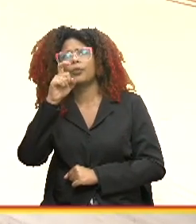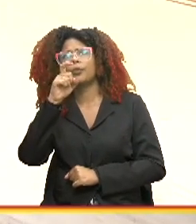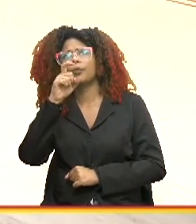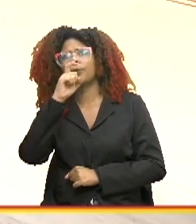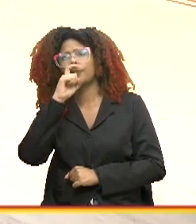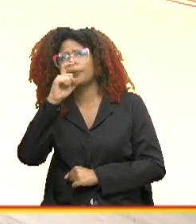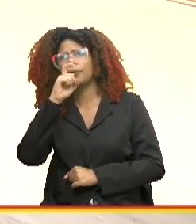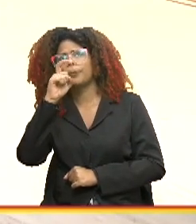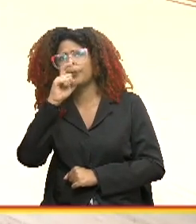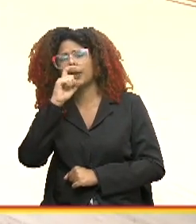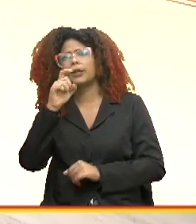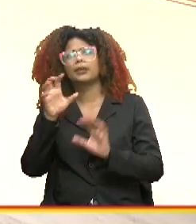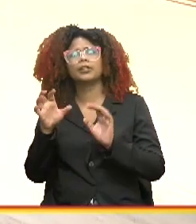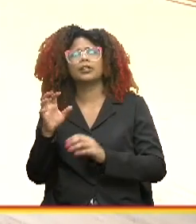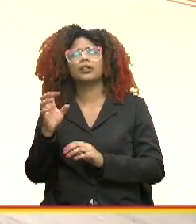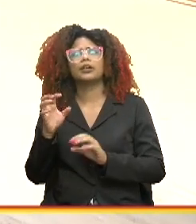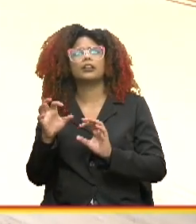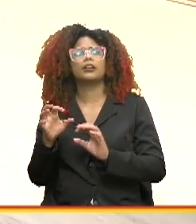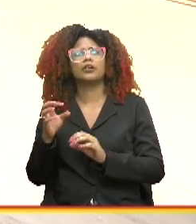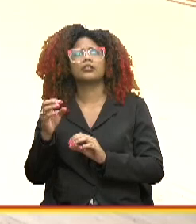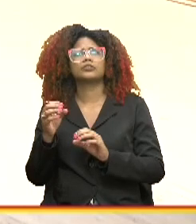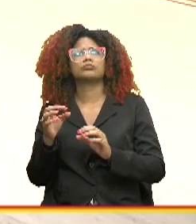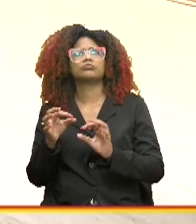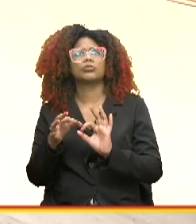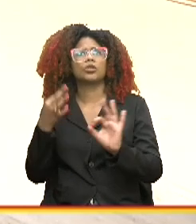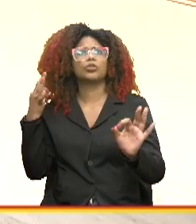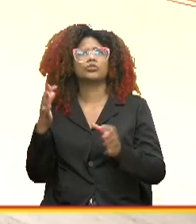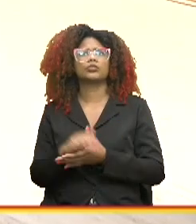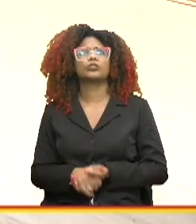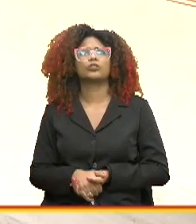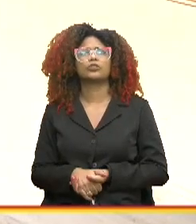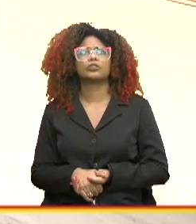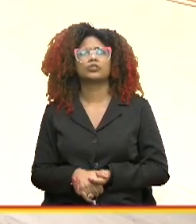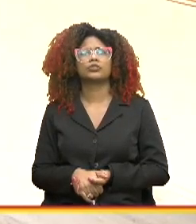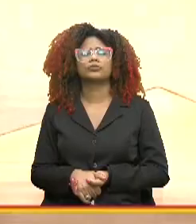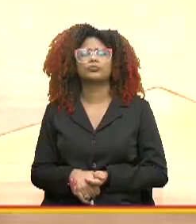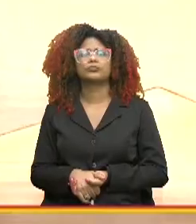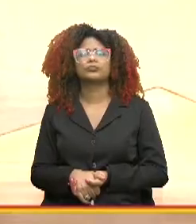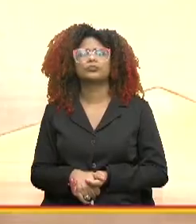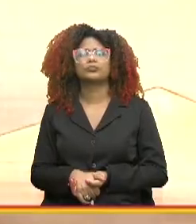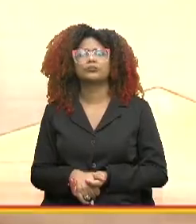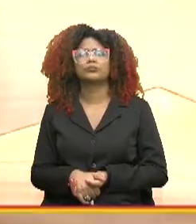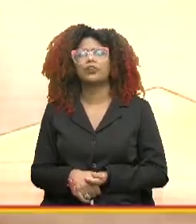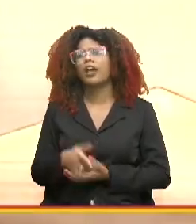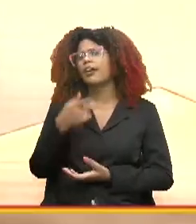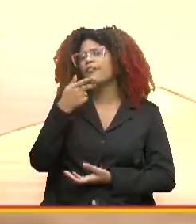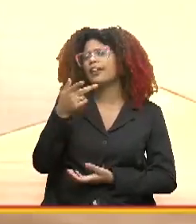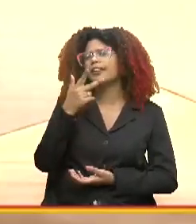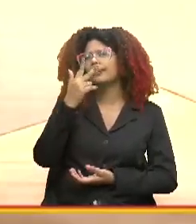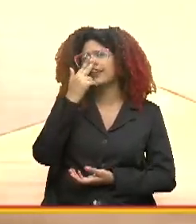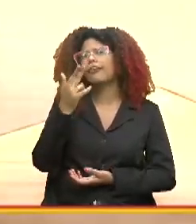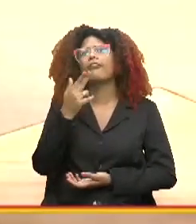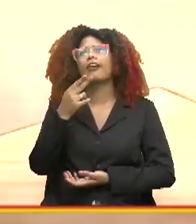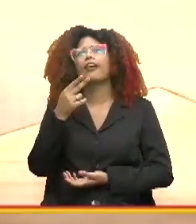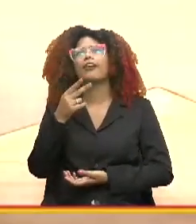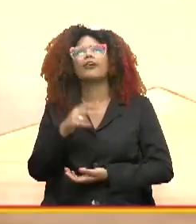a mãe até o brinco né eu brincava com ele não Qualquer coisa diz que nem pinguim né que o macho que choca né